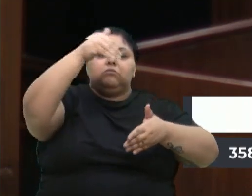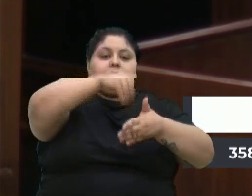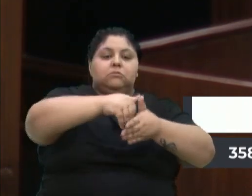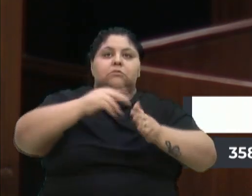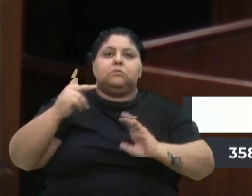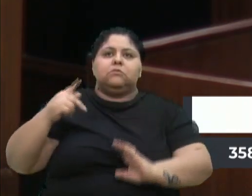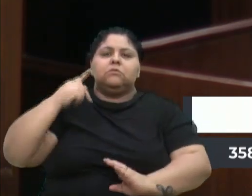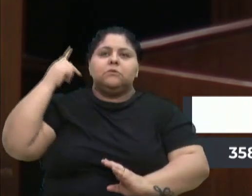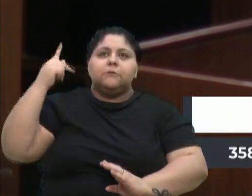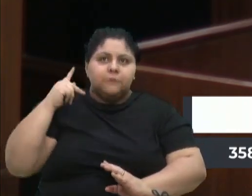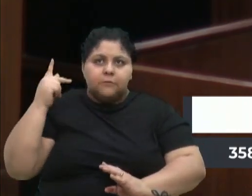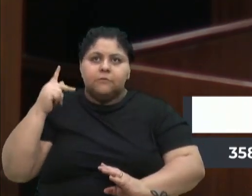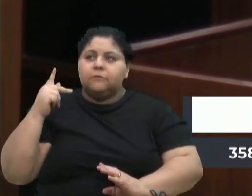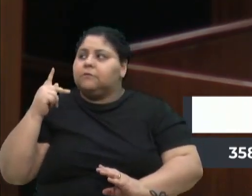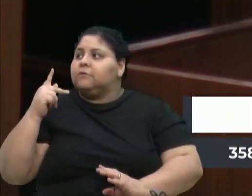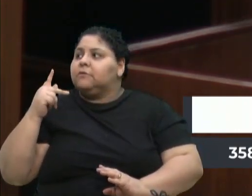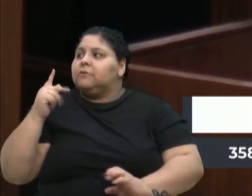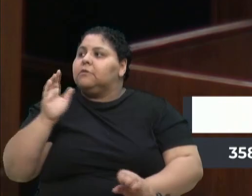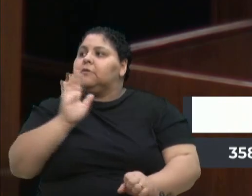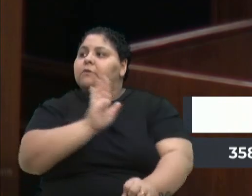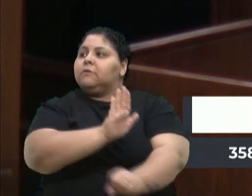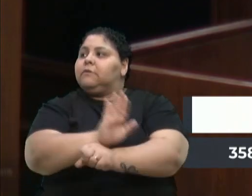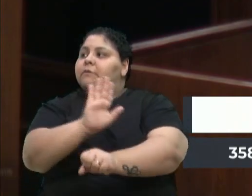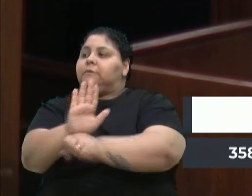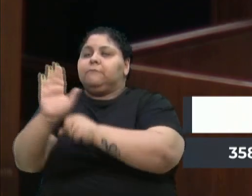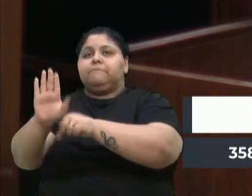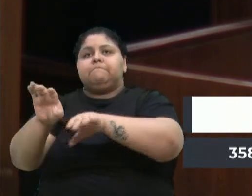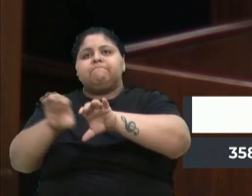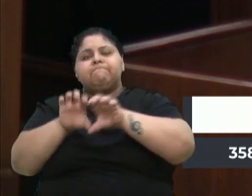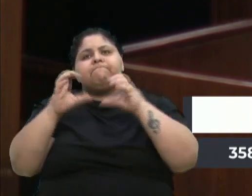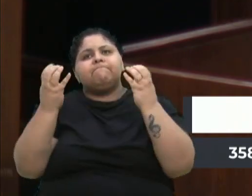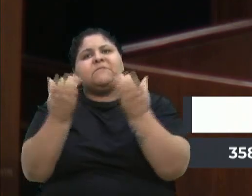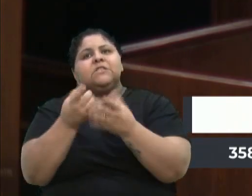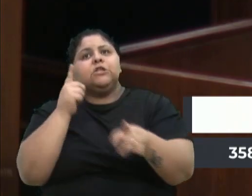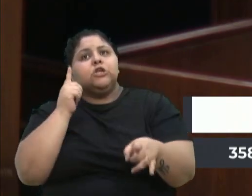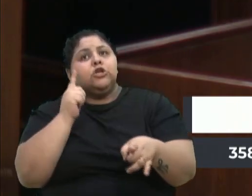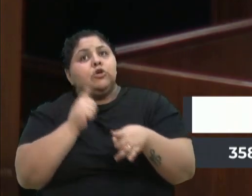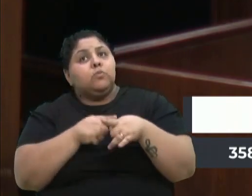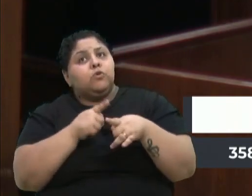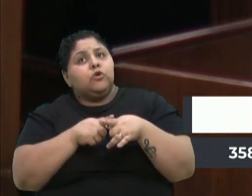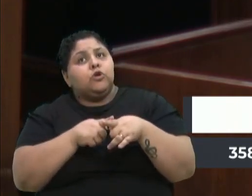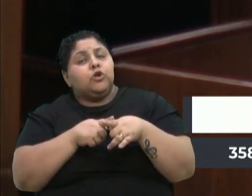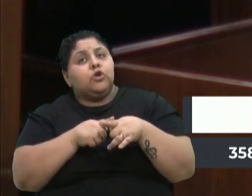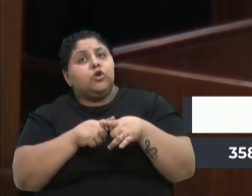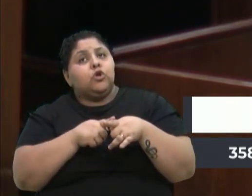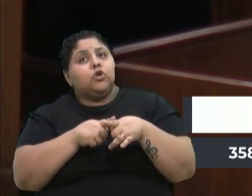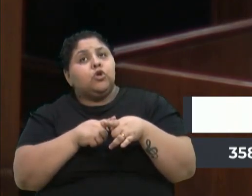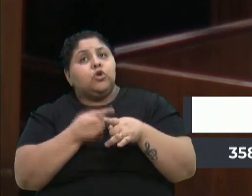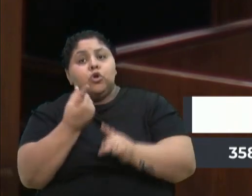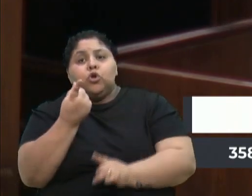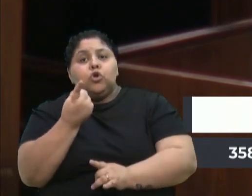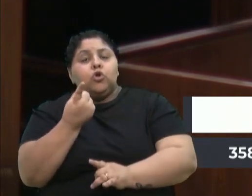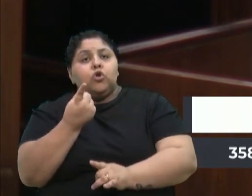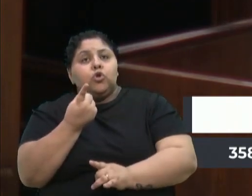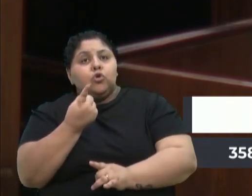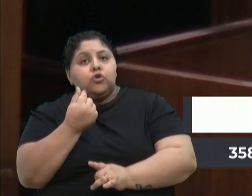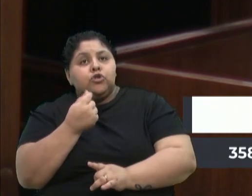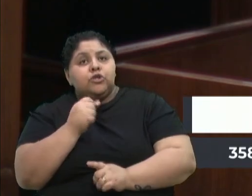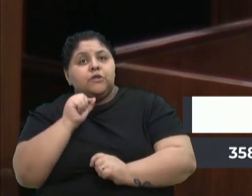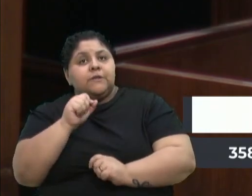vereadores desta casa para ajudar as comunidades? Porque o dinheiro é deles, é nosso, deles, é quem paga